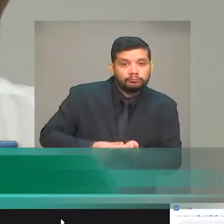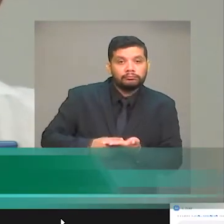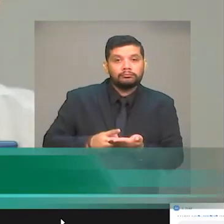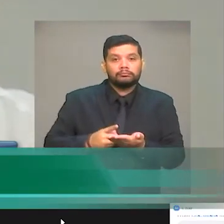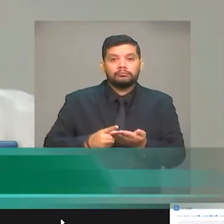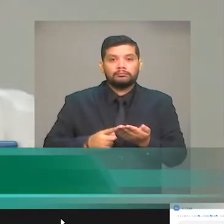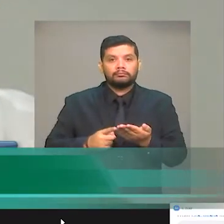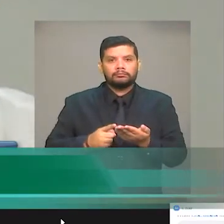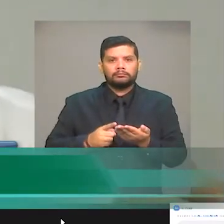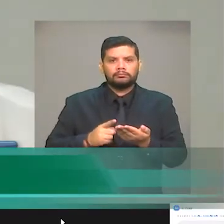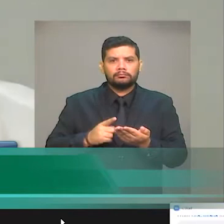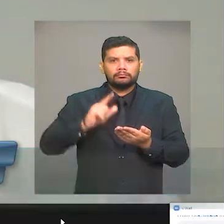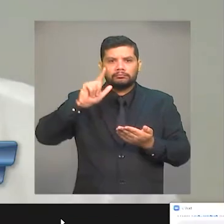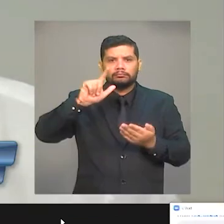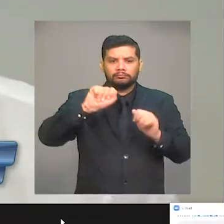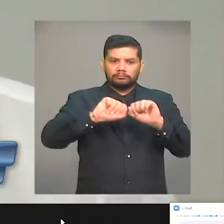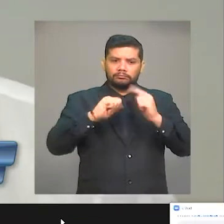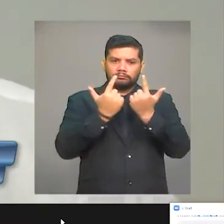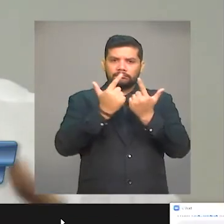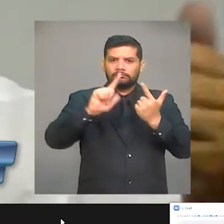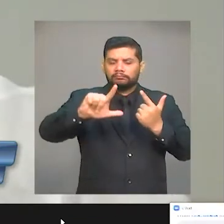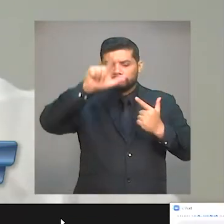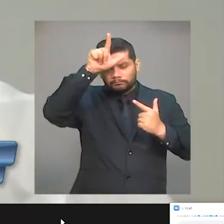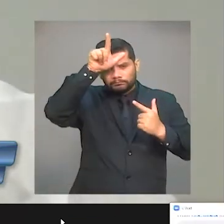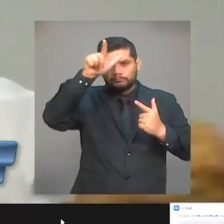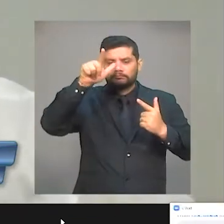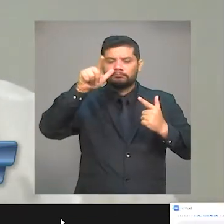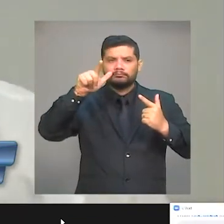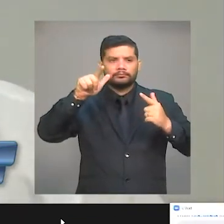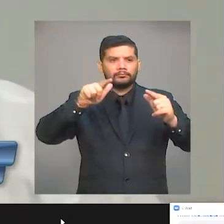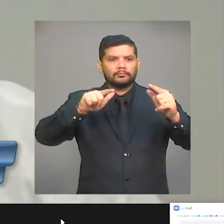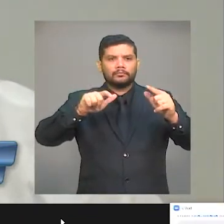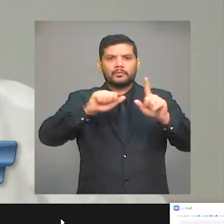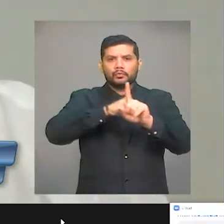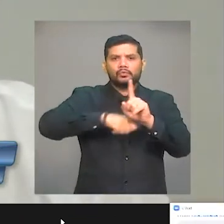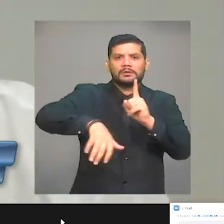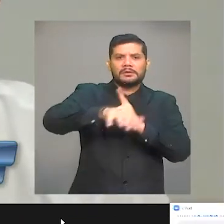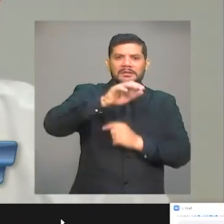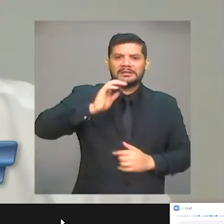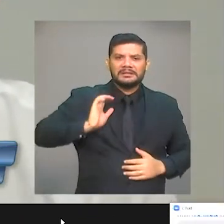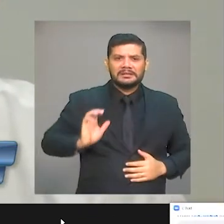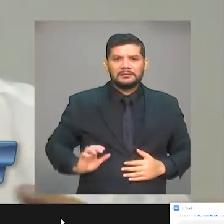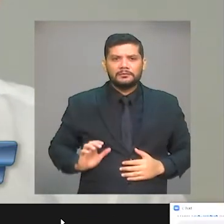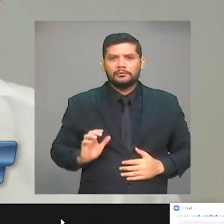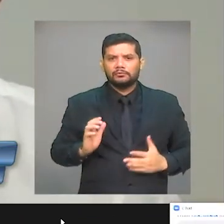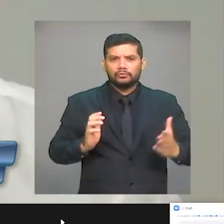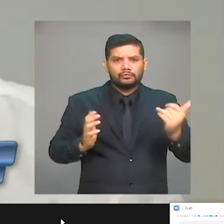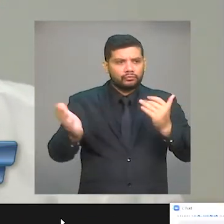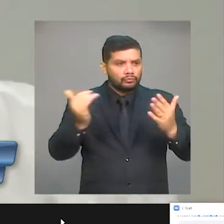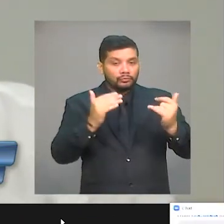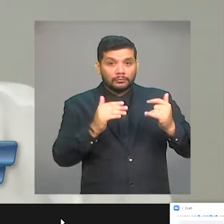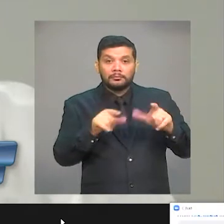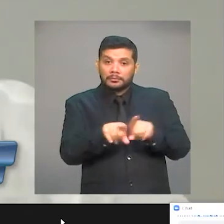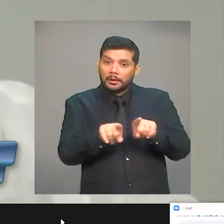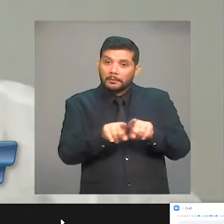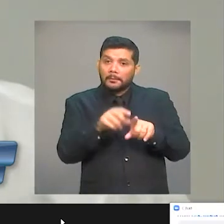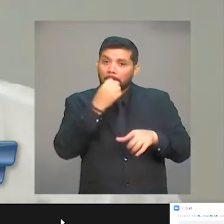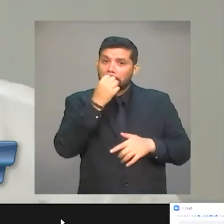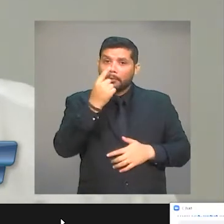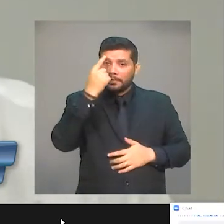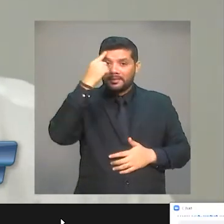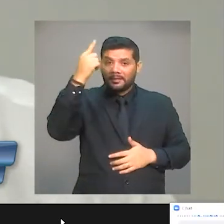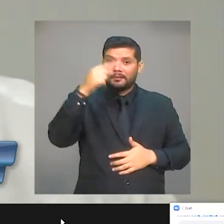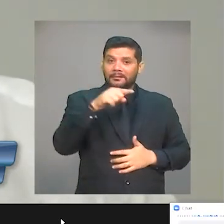capitaneando, envolvendo toda a sociedade civil, e já, inclusive, aqui é sendo a ideia da doutora Silvana das igrejas, envolvendo todo o